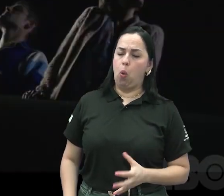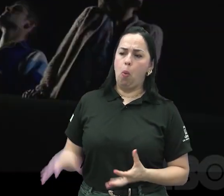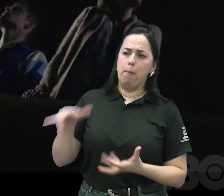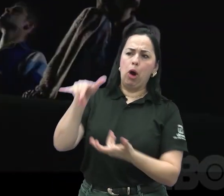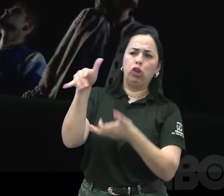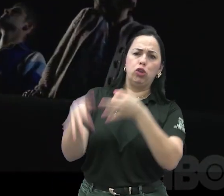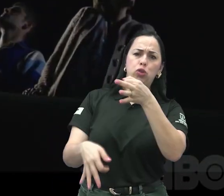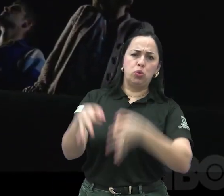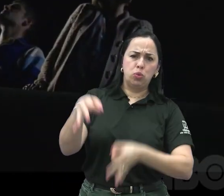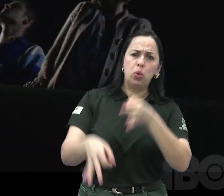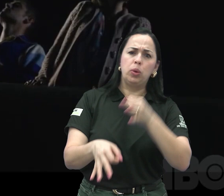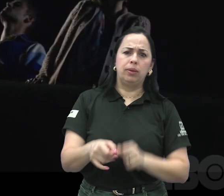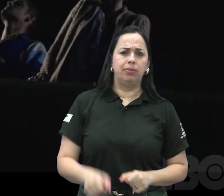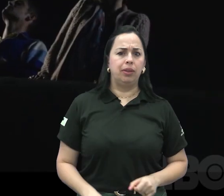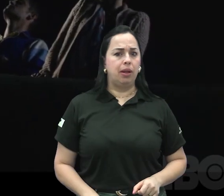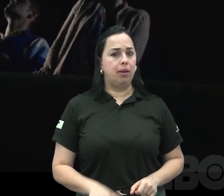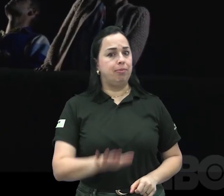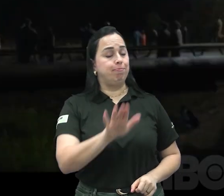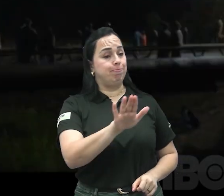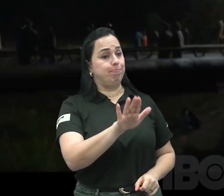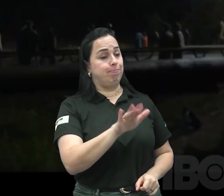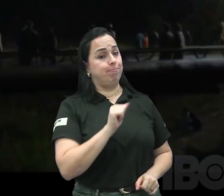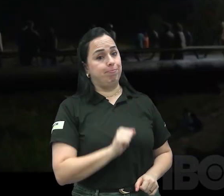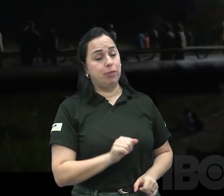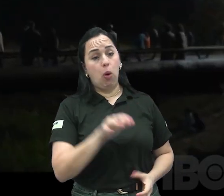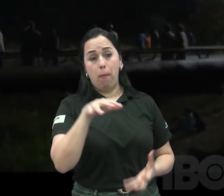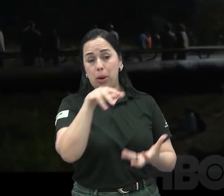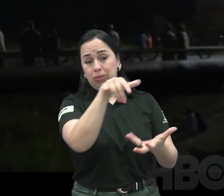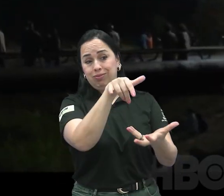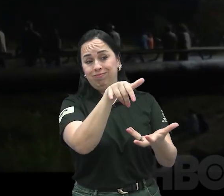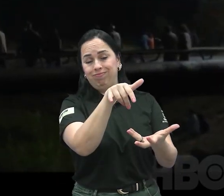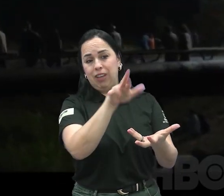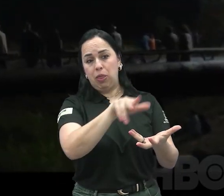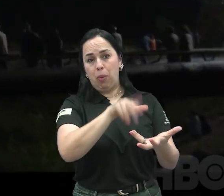world is a sane world.